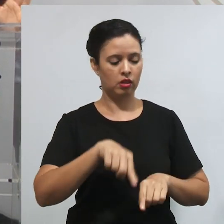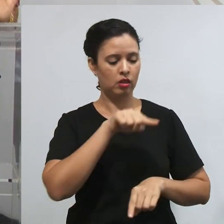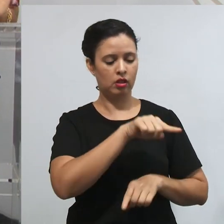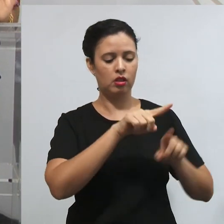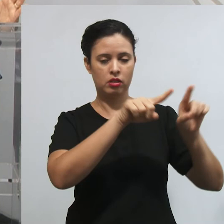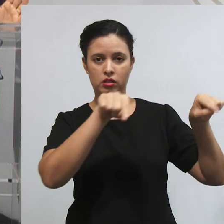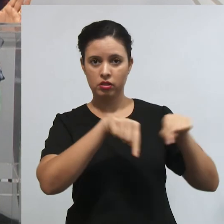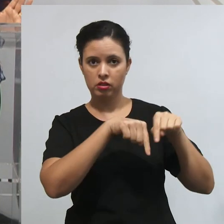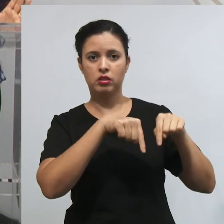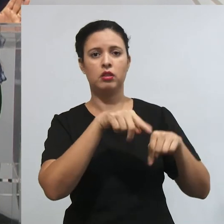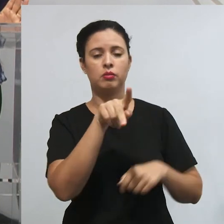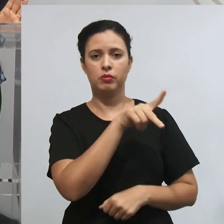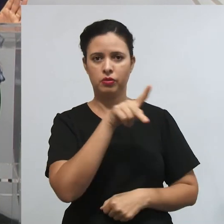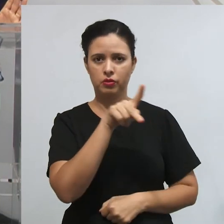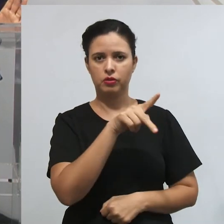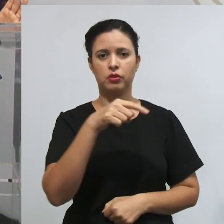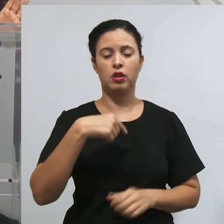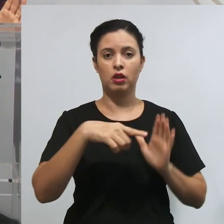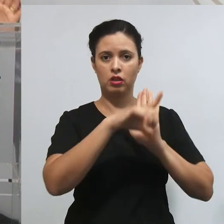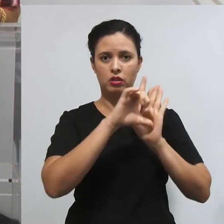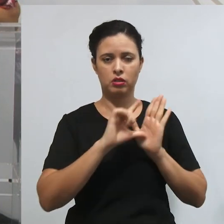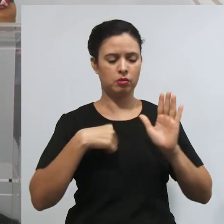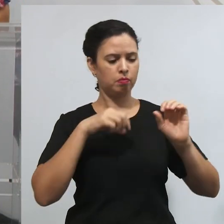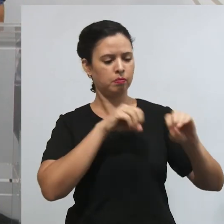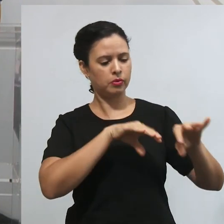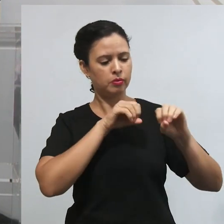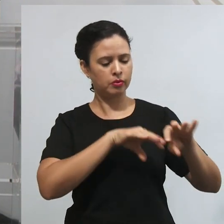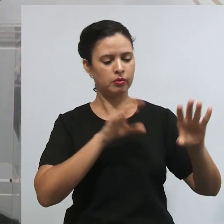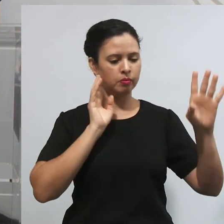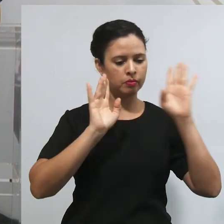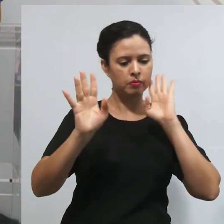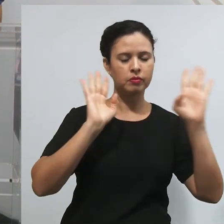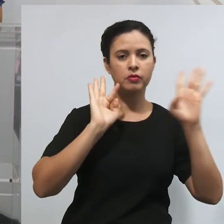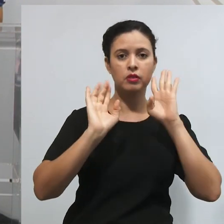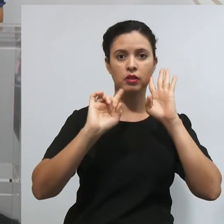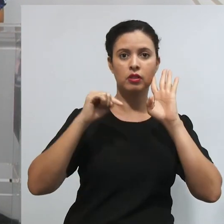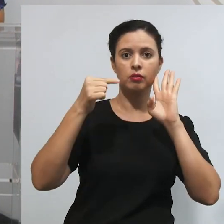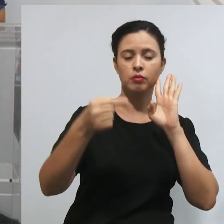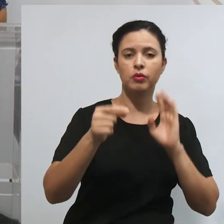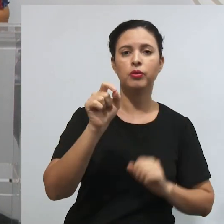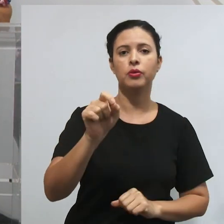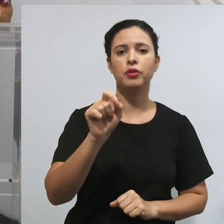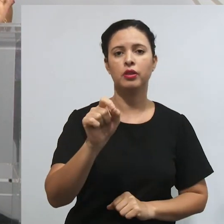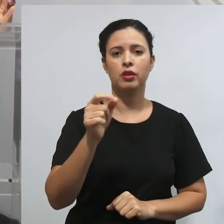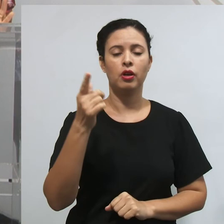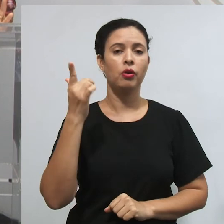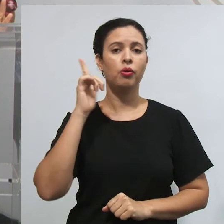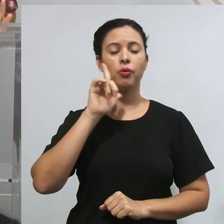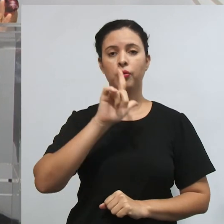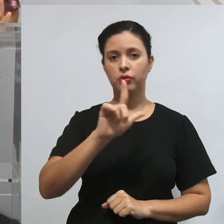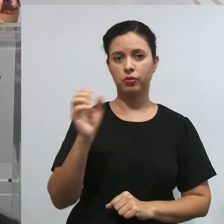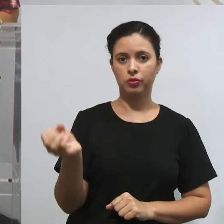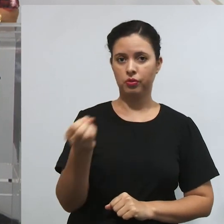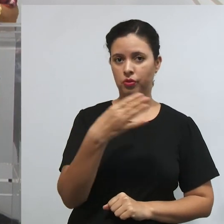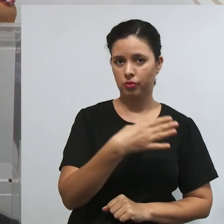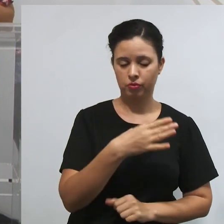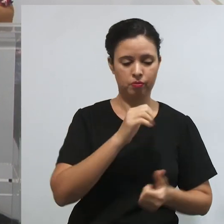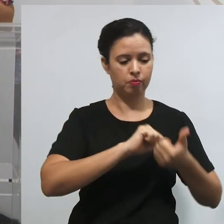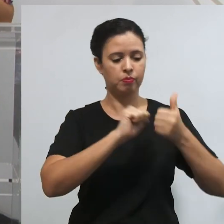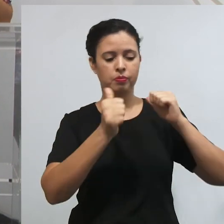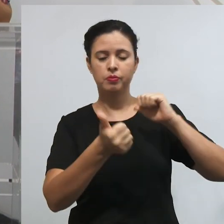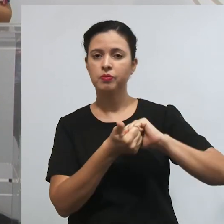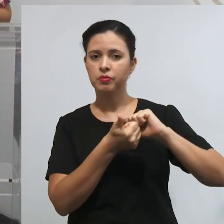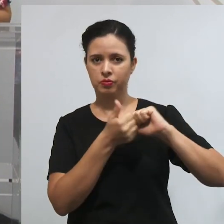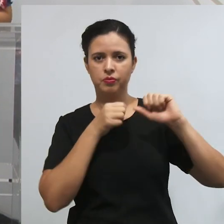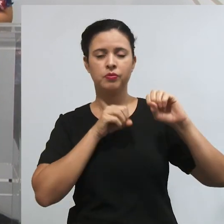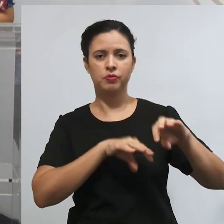docente. Eu tive uma ação com meus alunos, eu vou ter uma reflexão. E a partir dali eu vou ter uma nova ação. Então esse é o ato